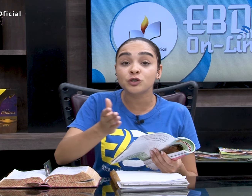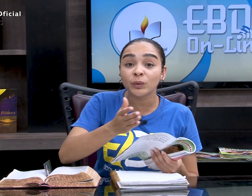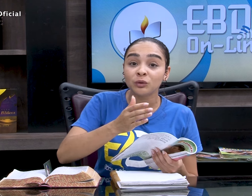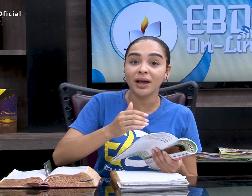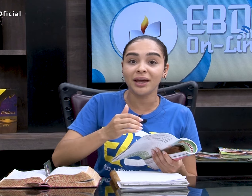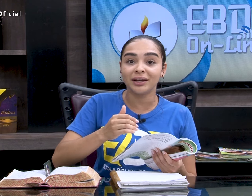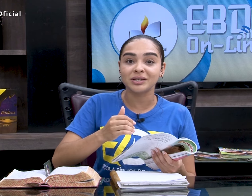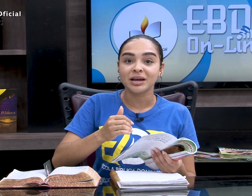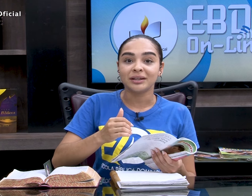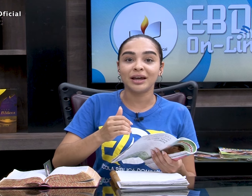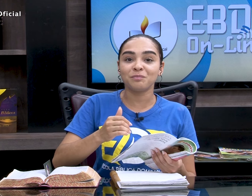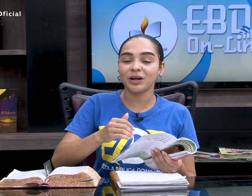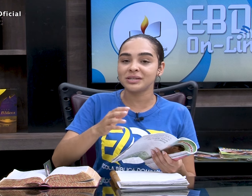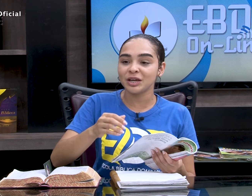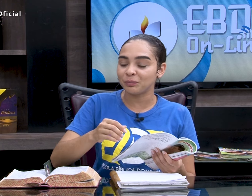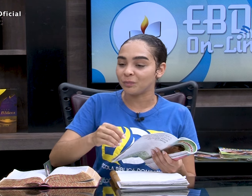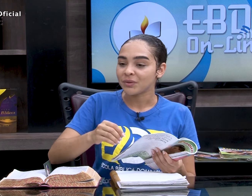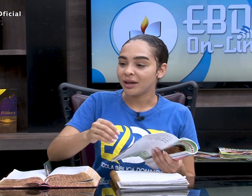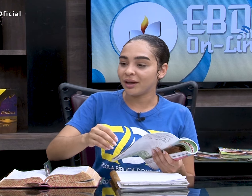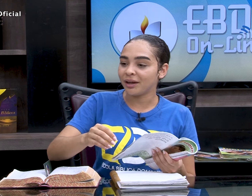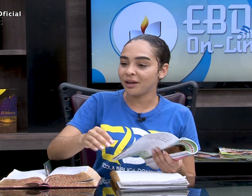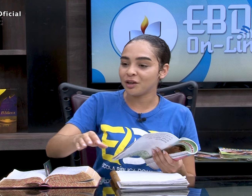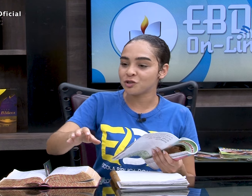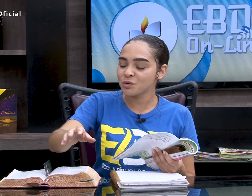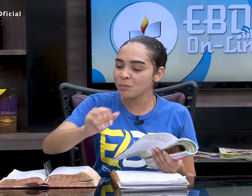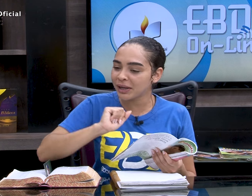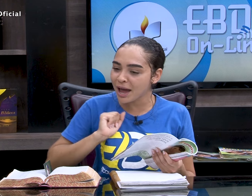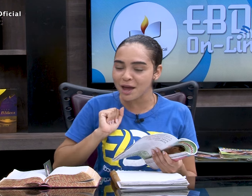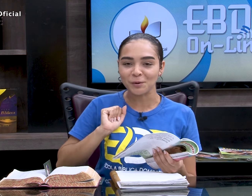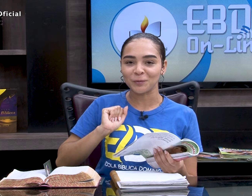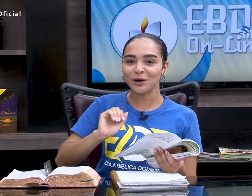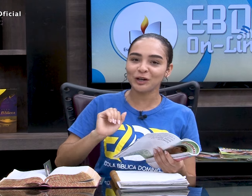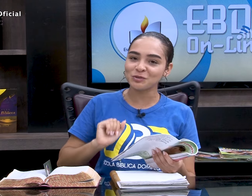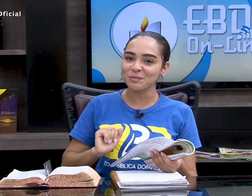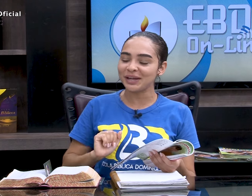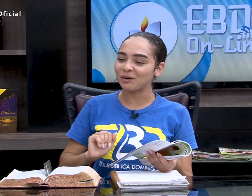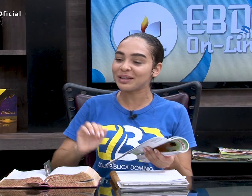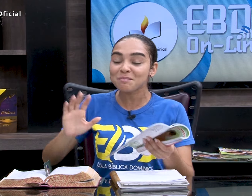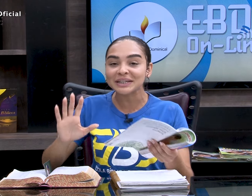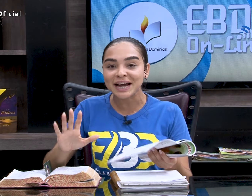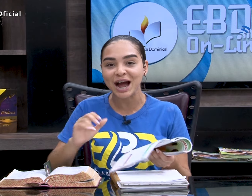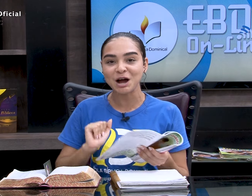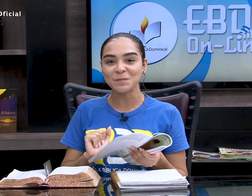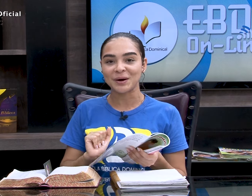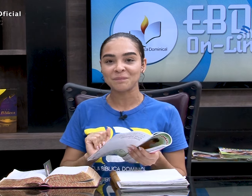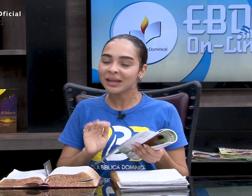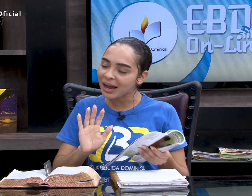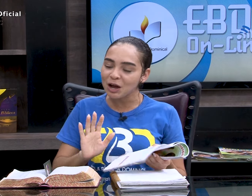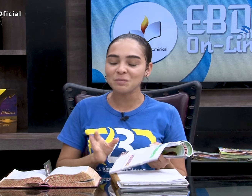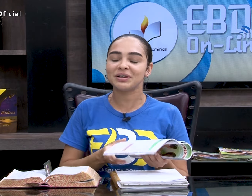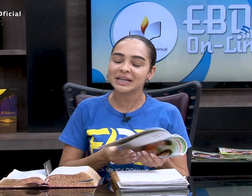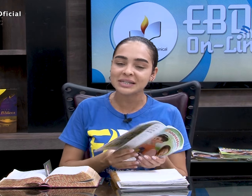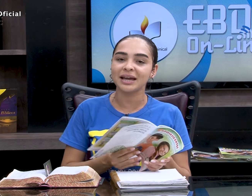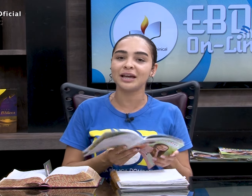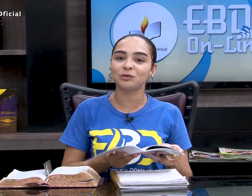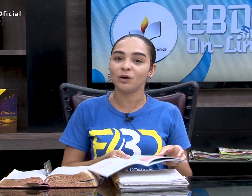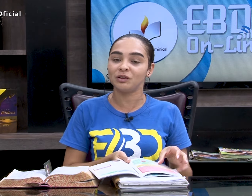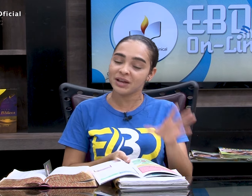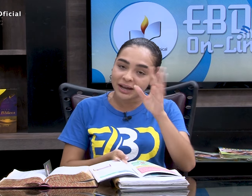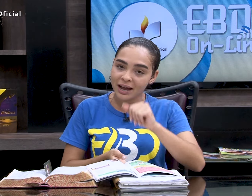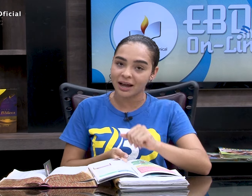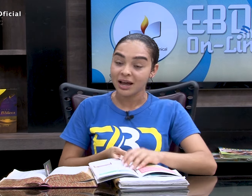vai instruindo a eles né Por exemplo João Miguel Olhe João Miguel tenha mais calma calma vai dar certo